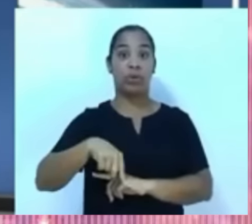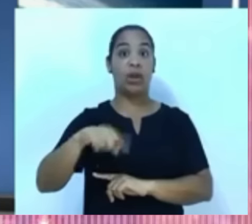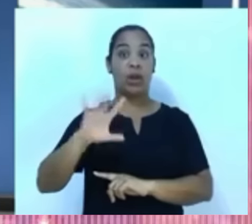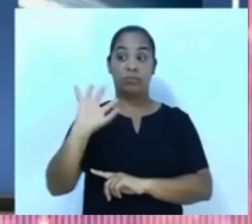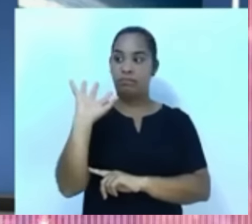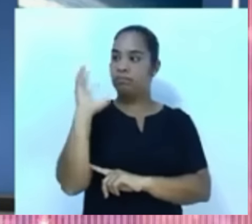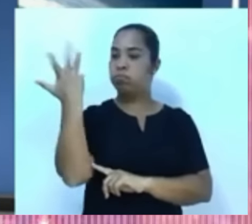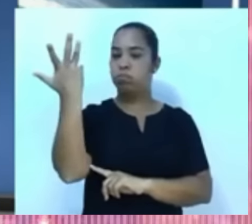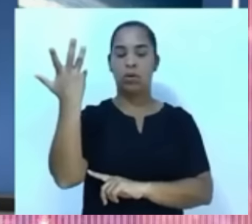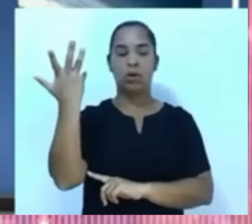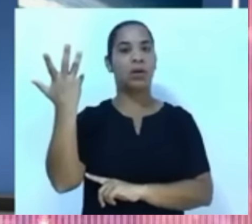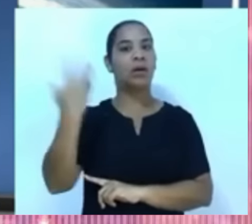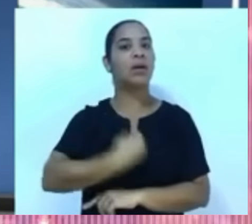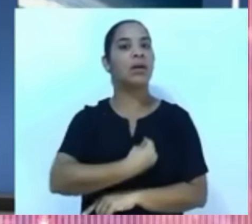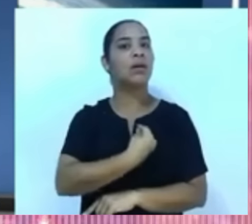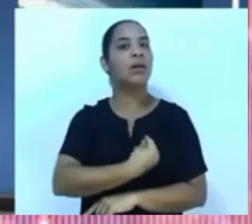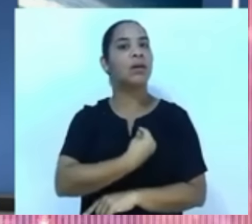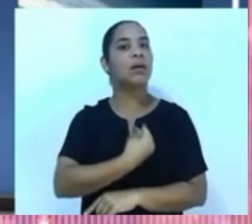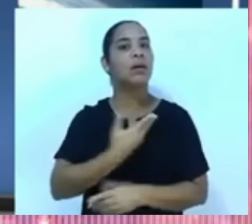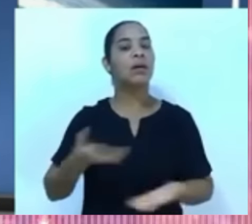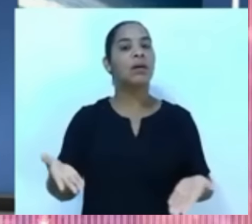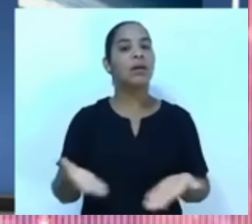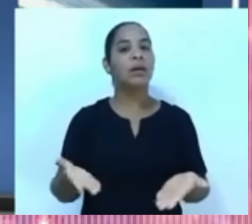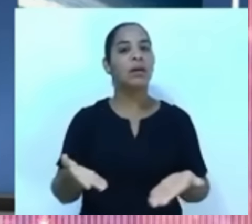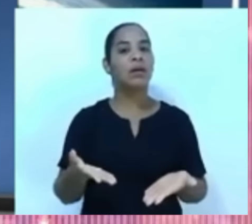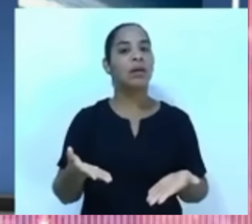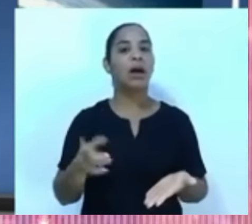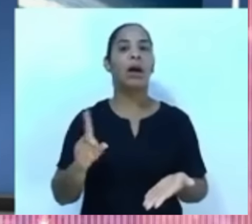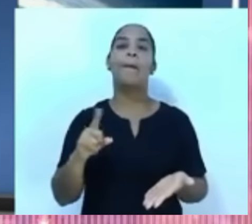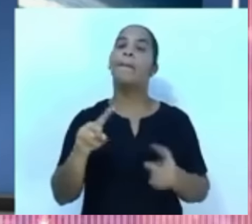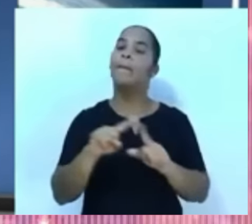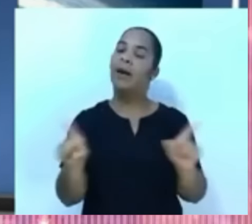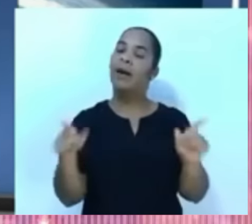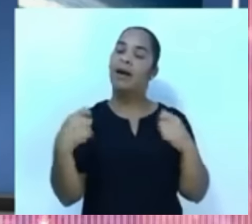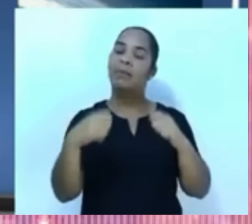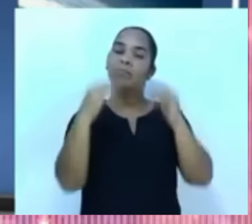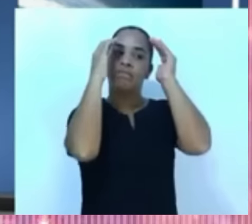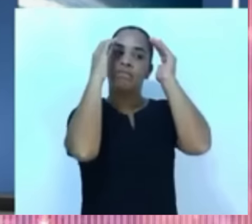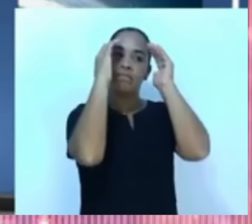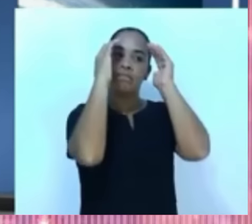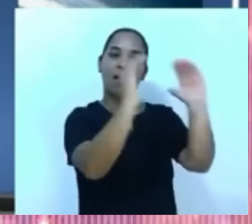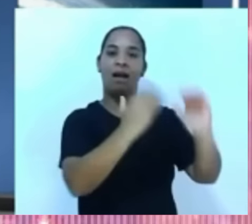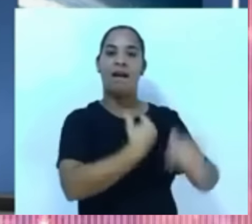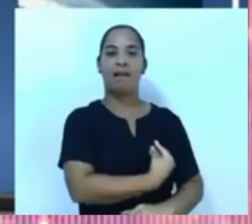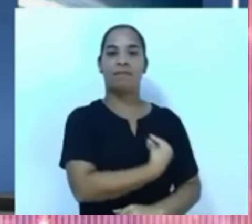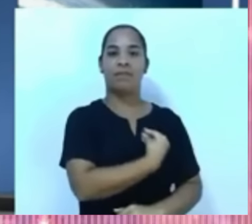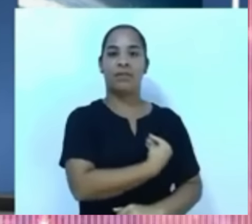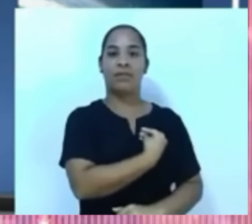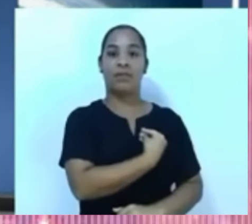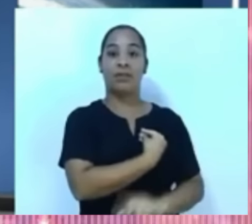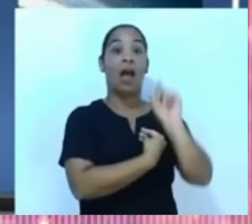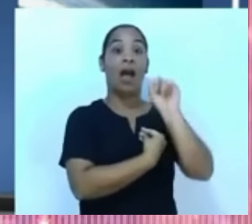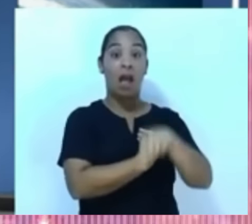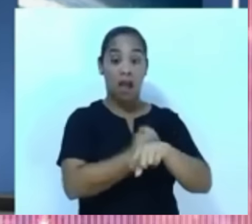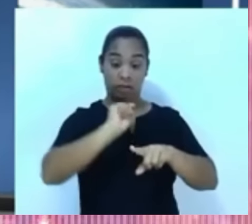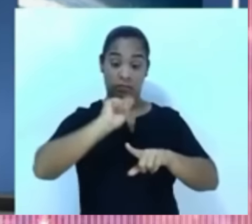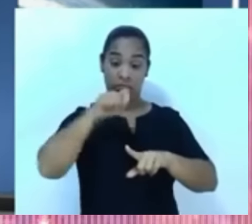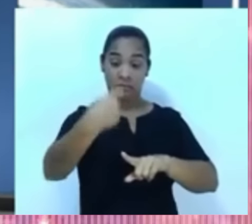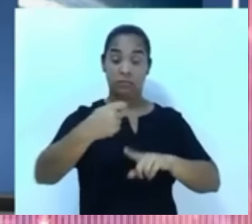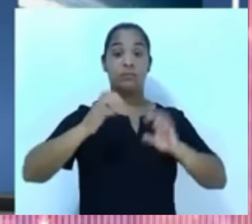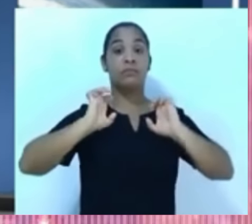o reverence for life respeito pela vida é a palavra ética do